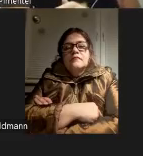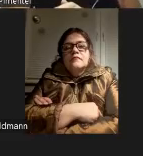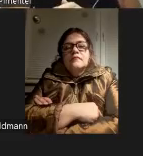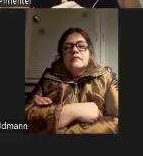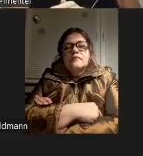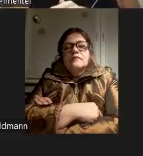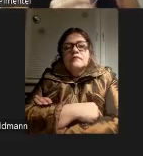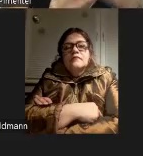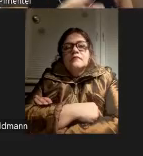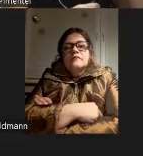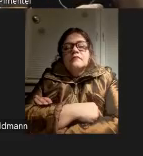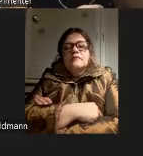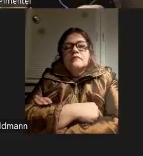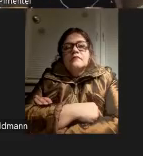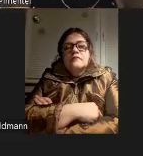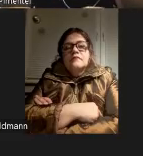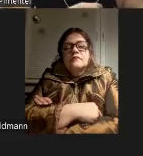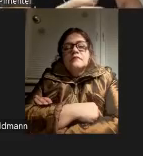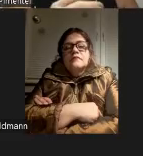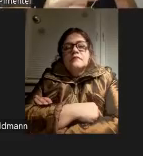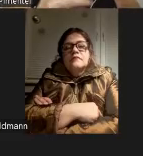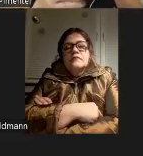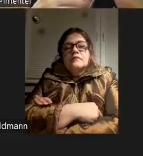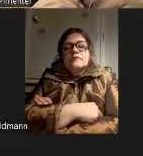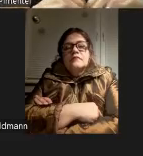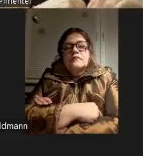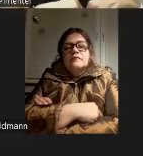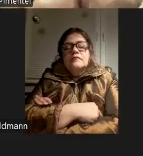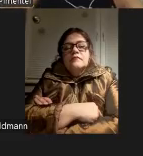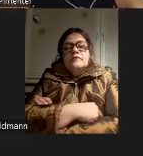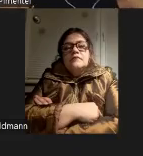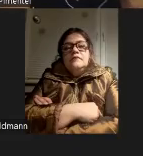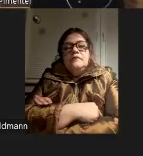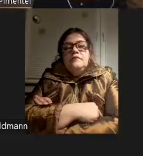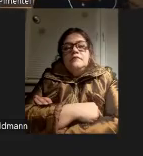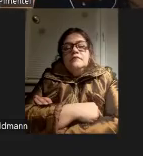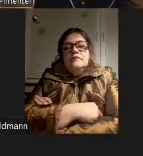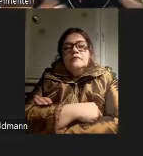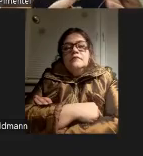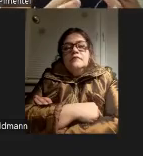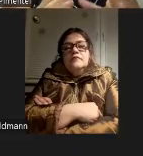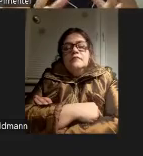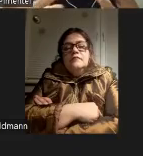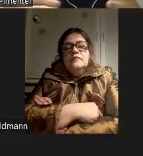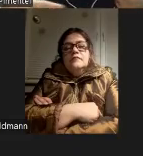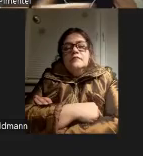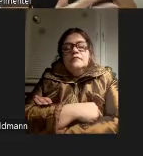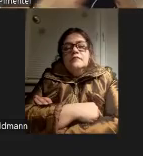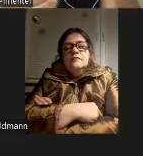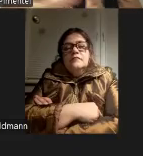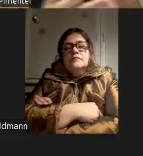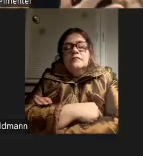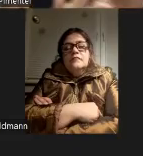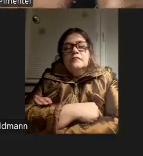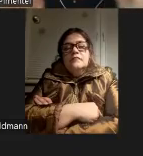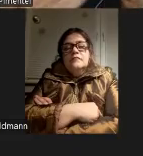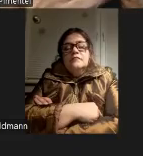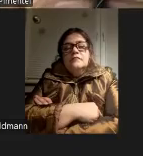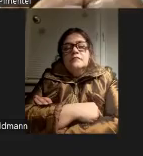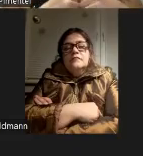né? E onde, muitas vezes, colegas mais desavisados vão estreitando